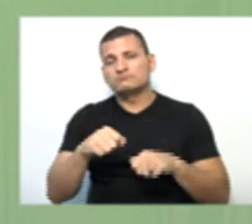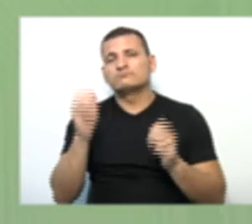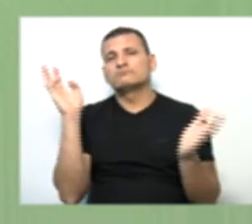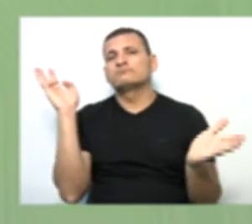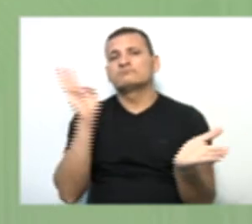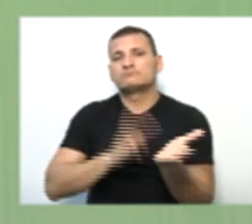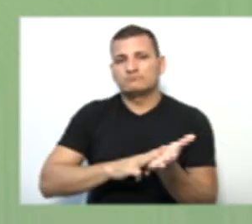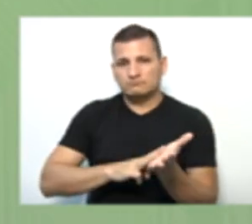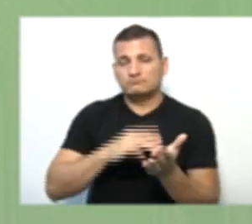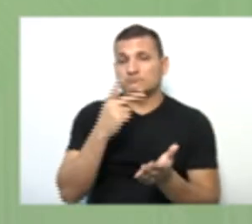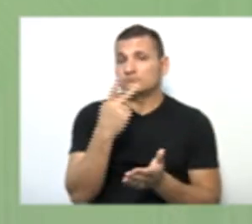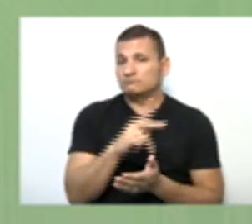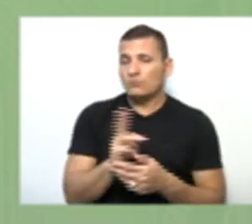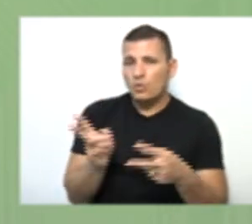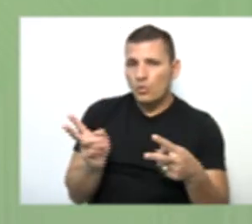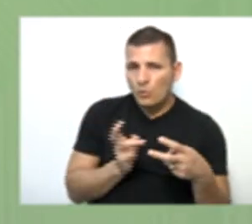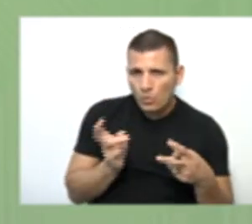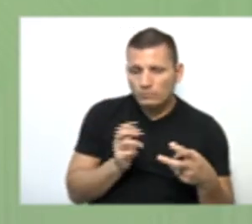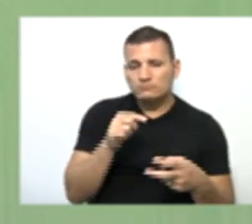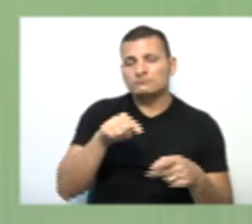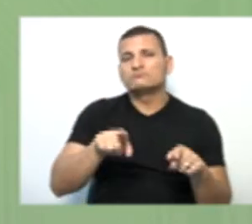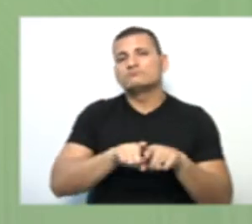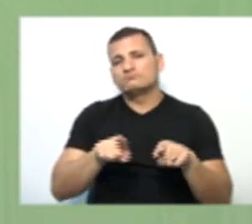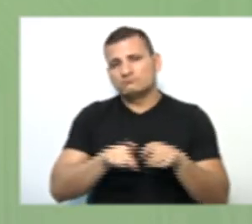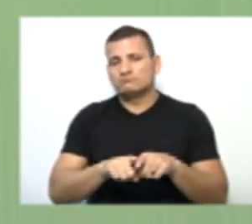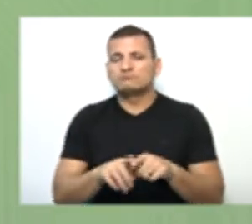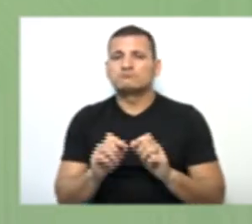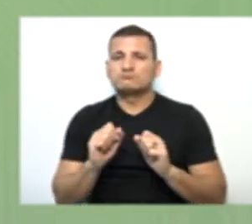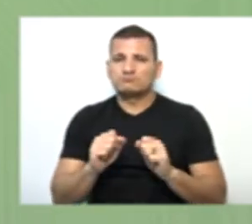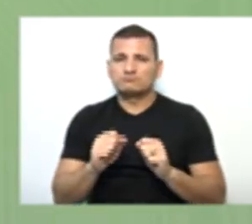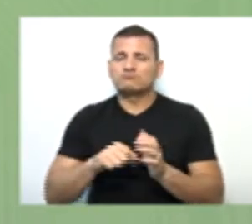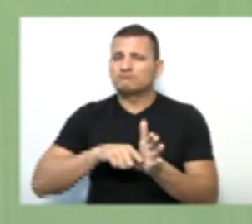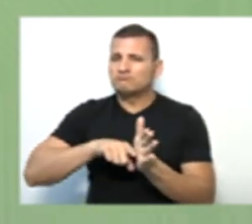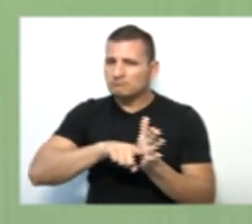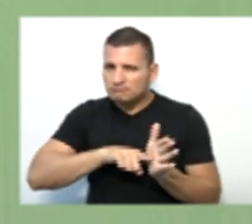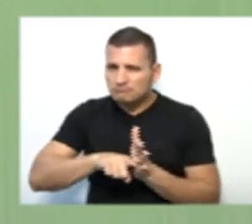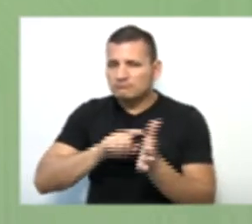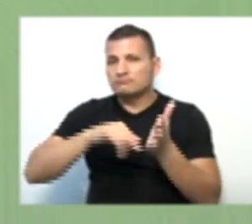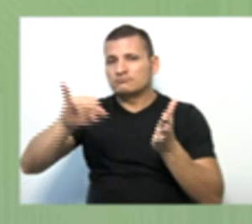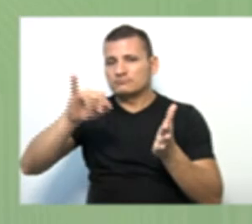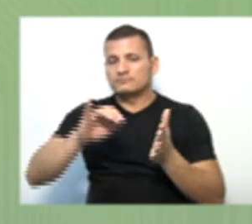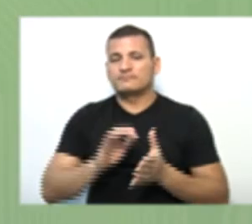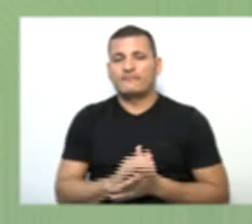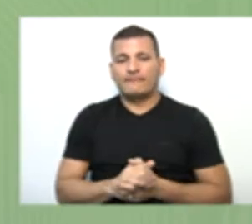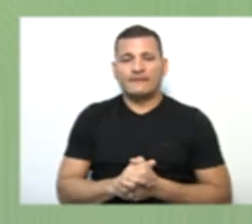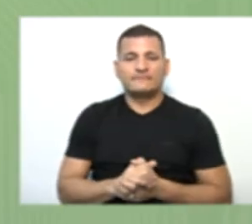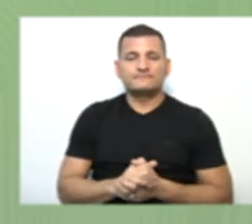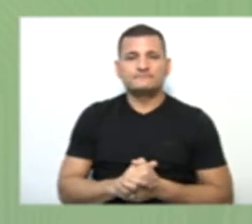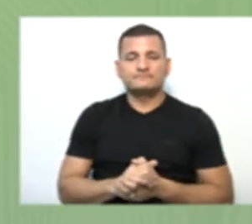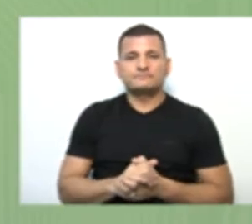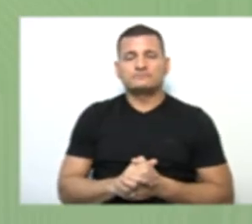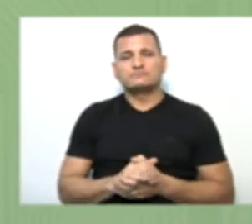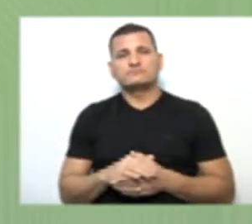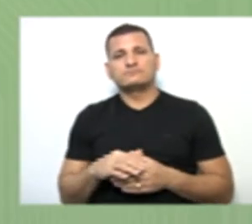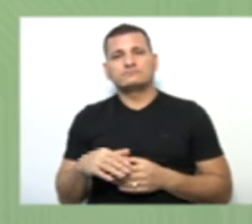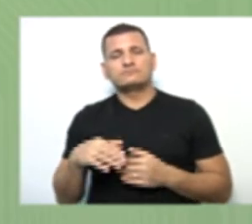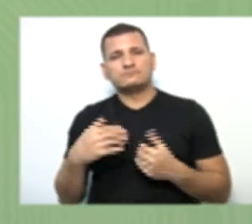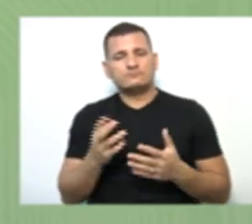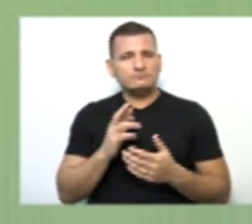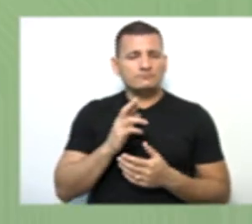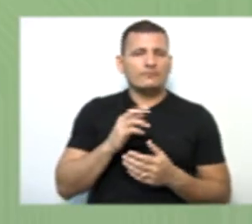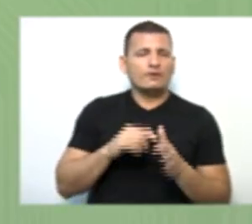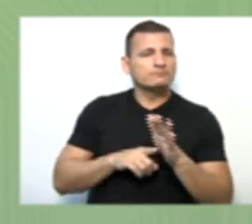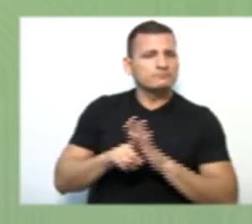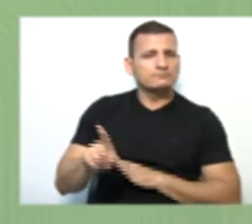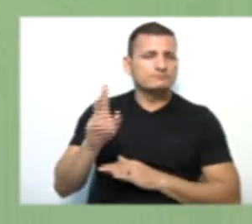seu lucro arbitrado para fins de apuração desse imposto. E aí a gente acaba respondendo aquela pergunta que eu fiz lá no início, né,